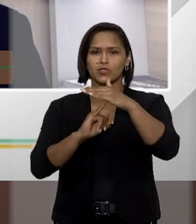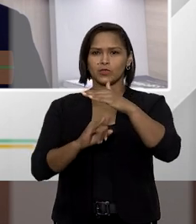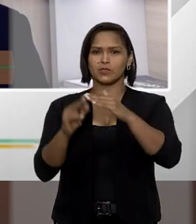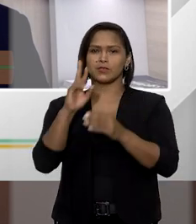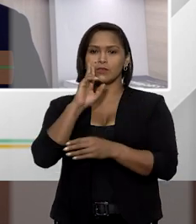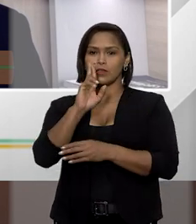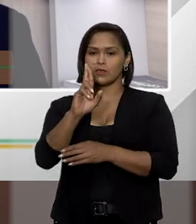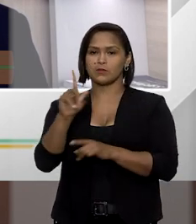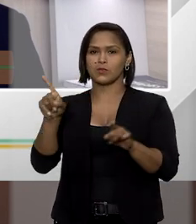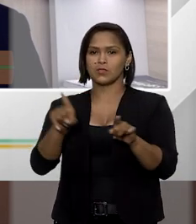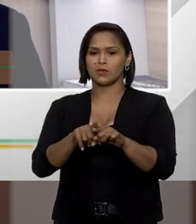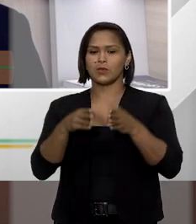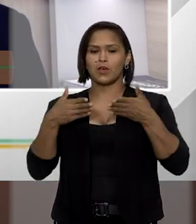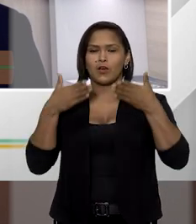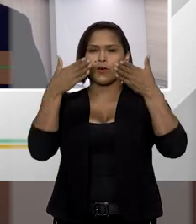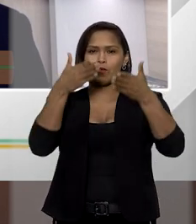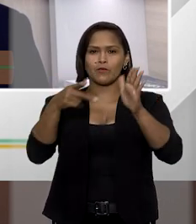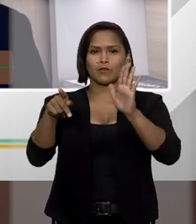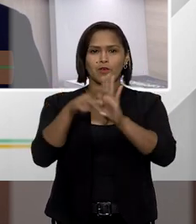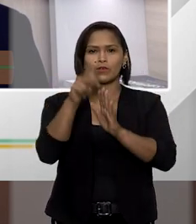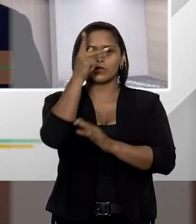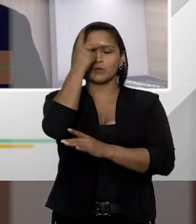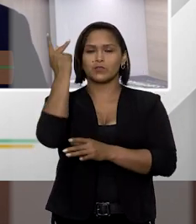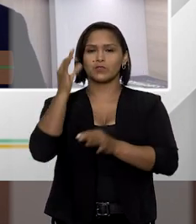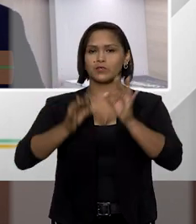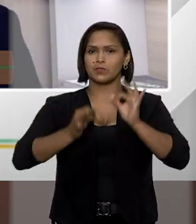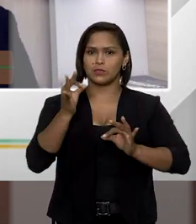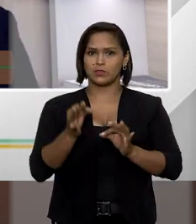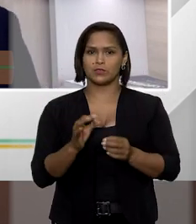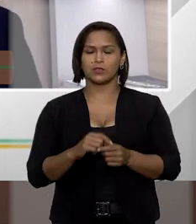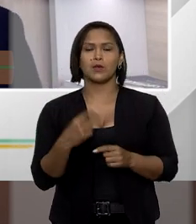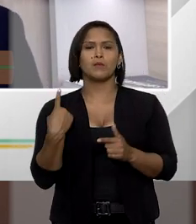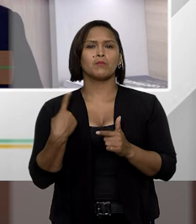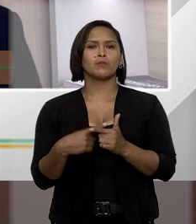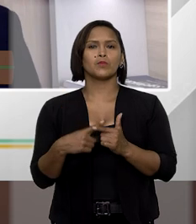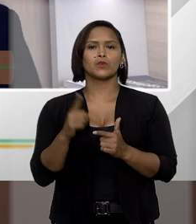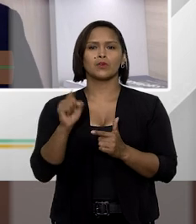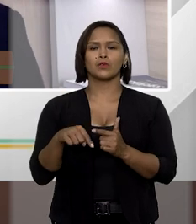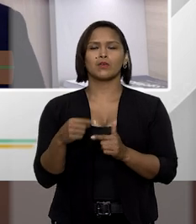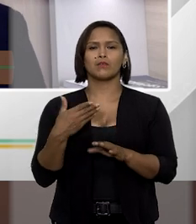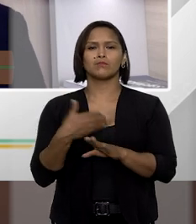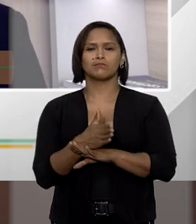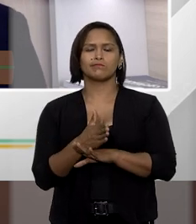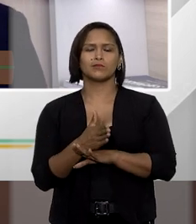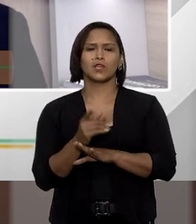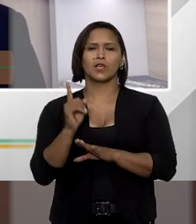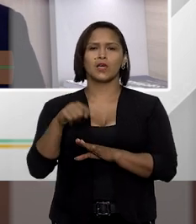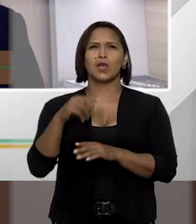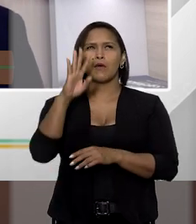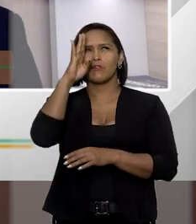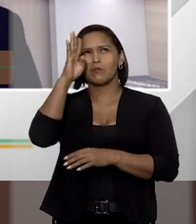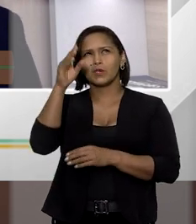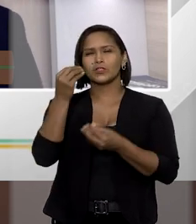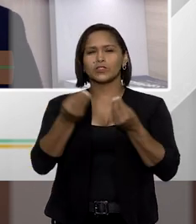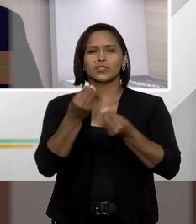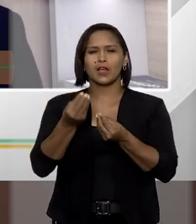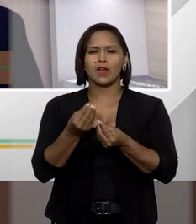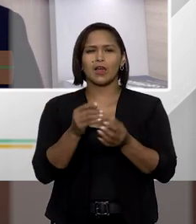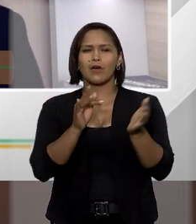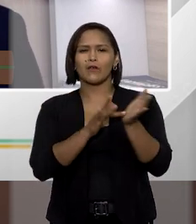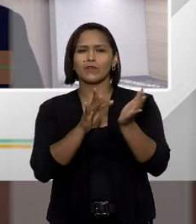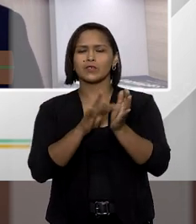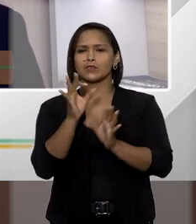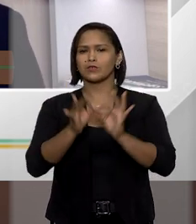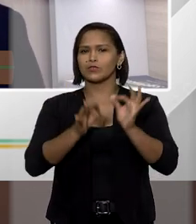instituição da responsabilidade objetiva das pessoas jurídicas. Porque, em sendo um ente imaginário ou uma